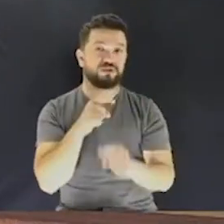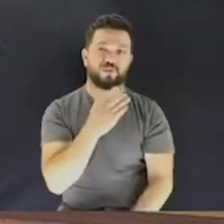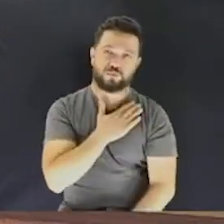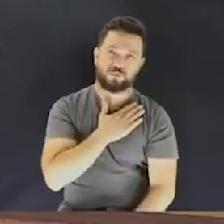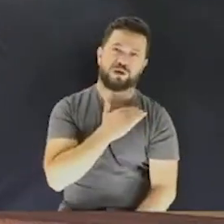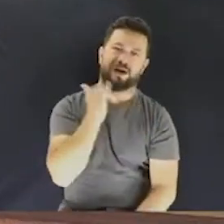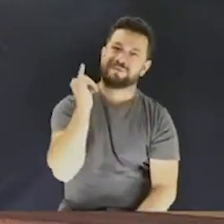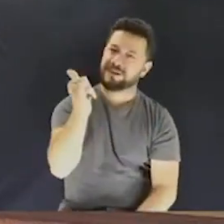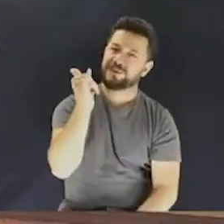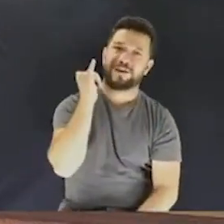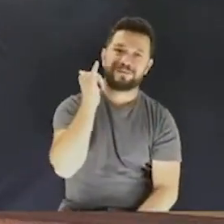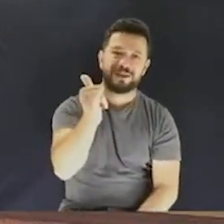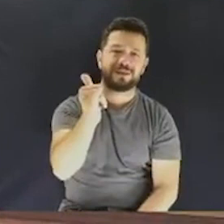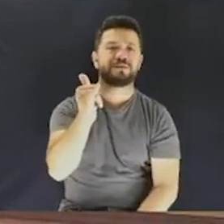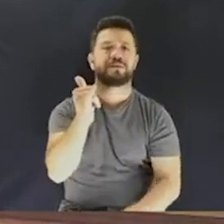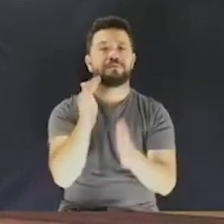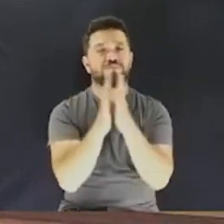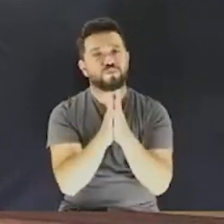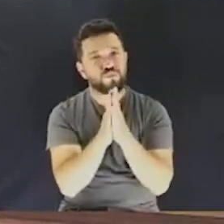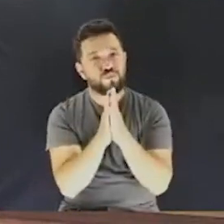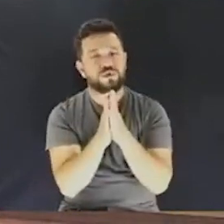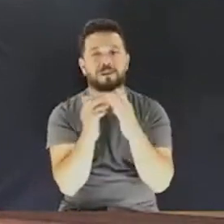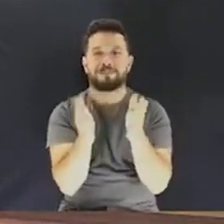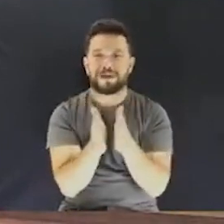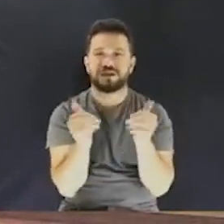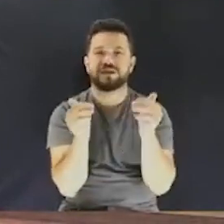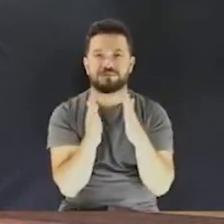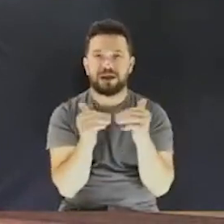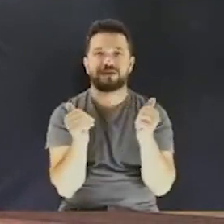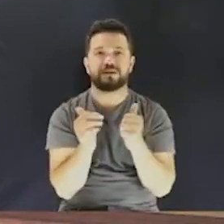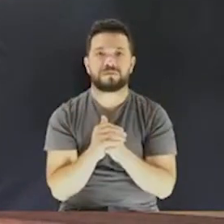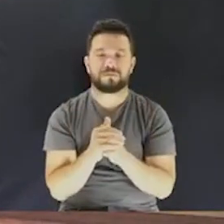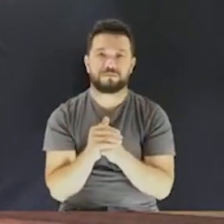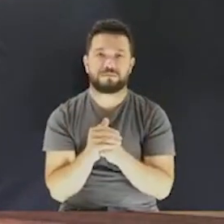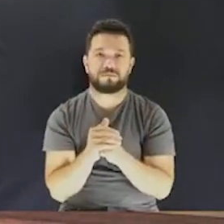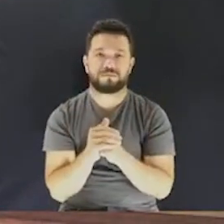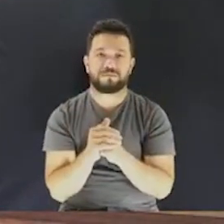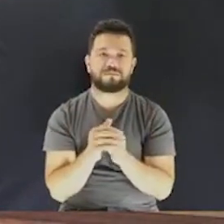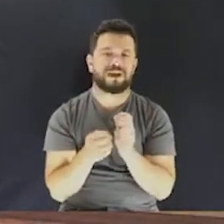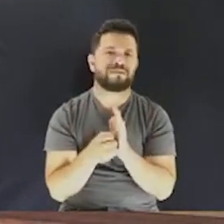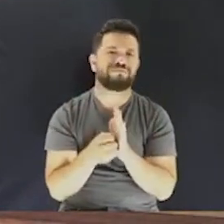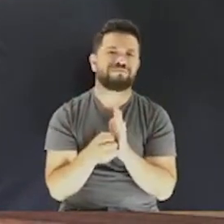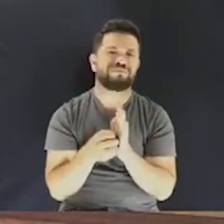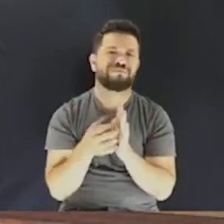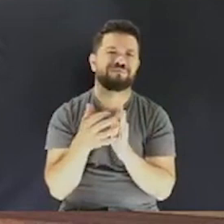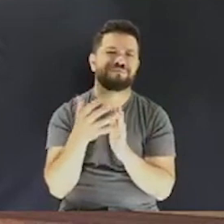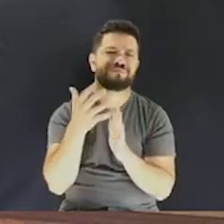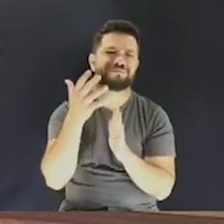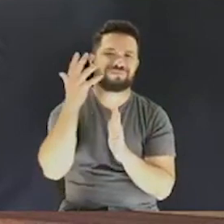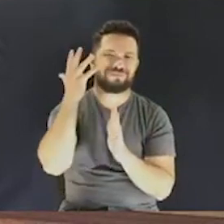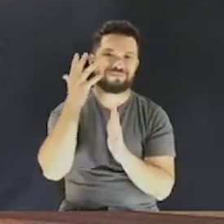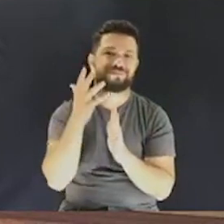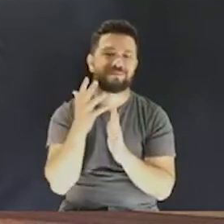pedindo eu estou cobrando e não é feito nada são inúmeros protocolos do 156